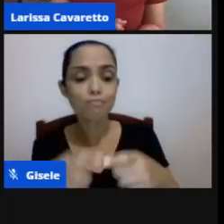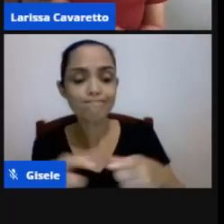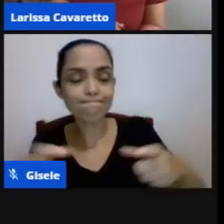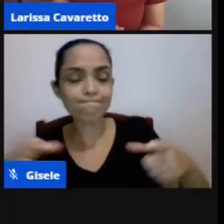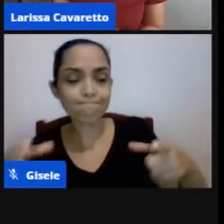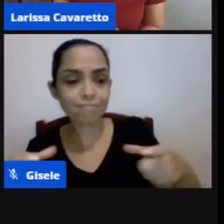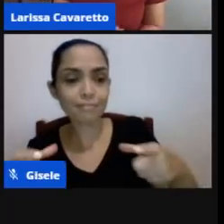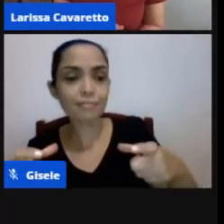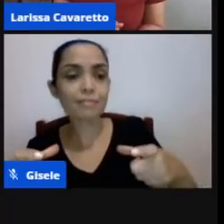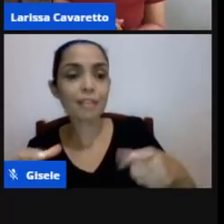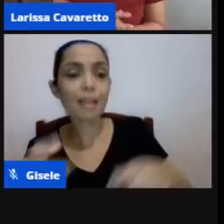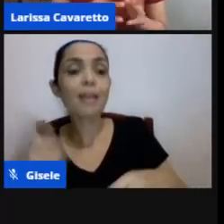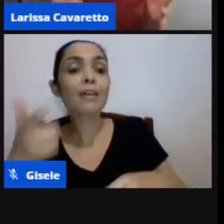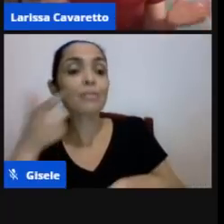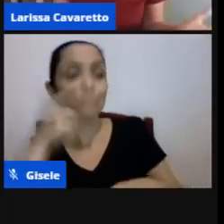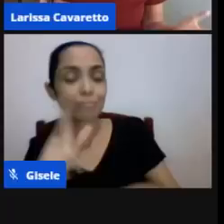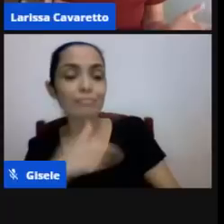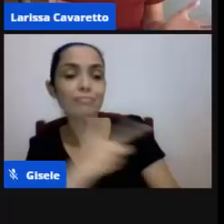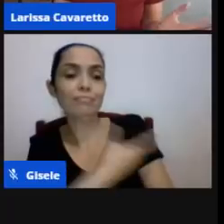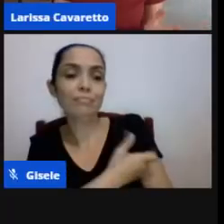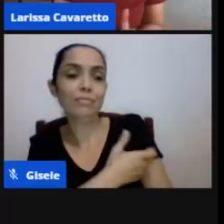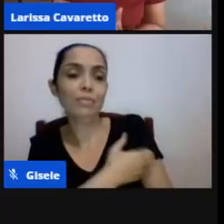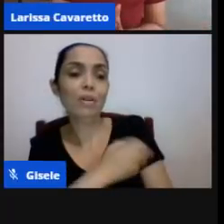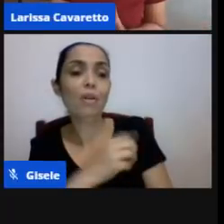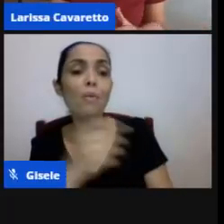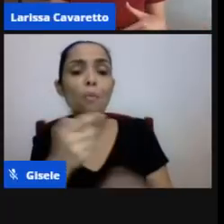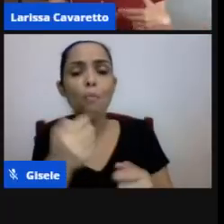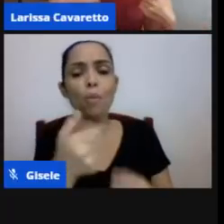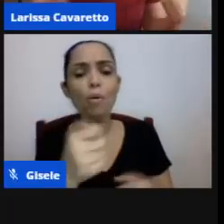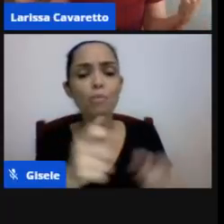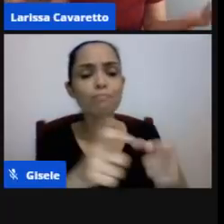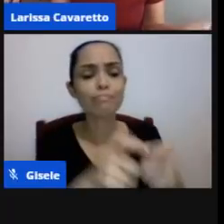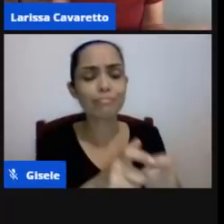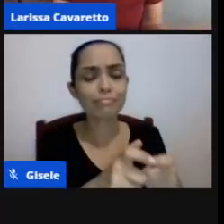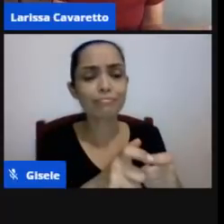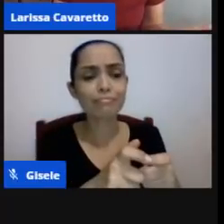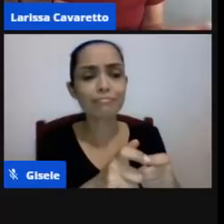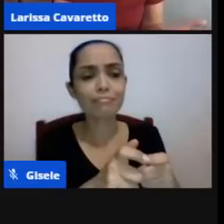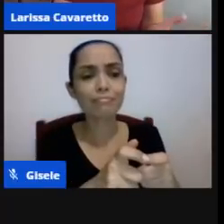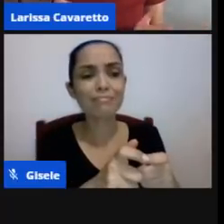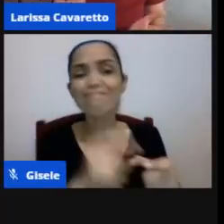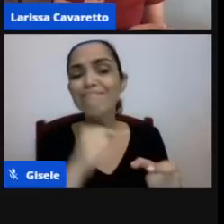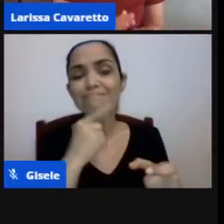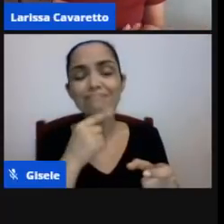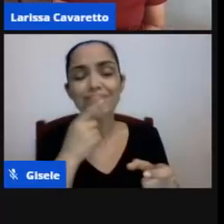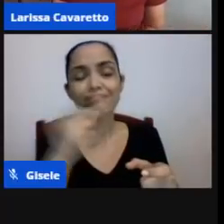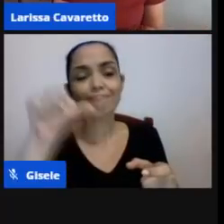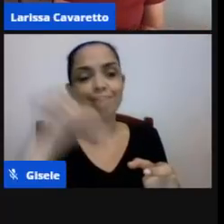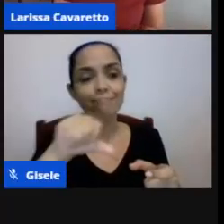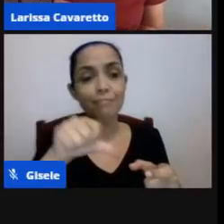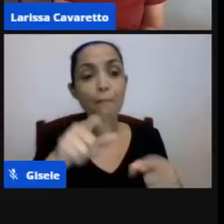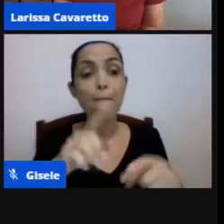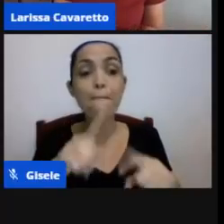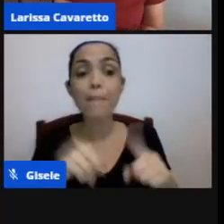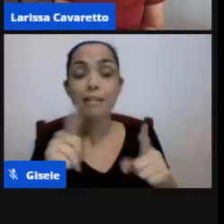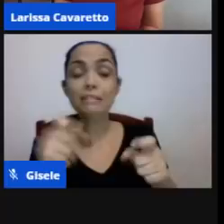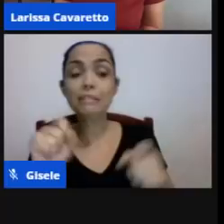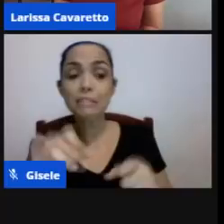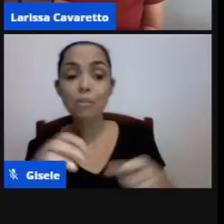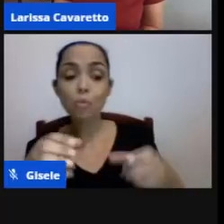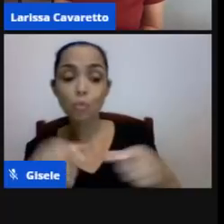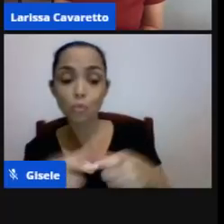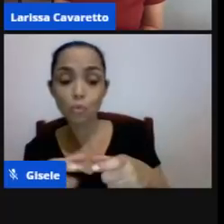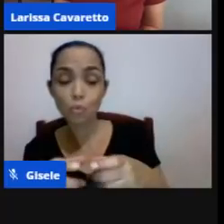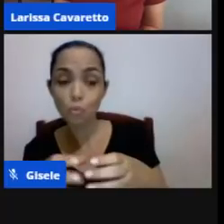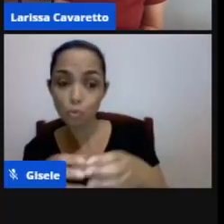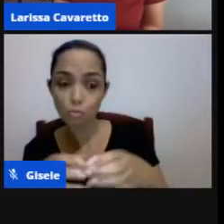tem uma eficácia geral. Uma pessoa sozinha tomando a vacina, se ela estiver no meio de várias pessoas contaminadas, ela vai ainda ter um risco grande